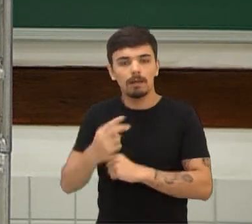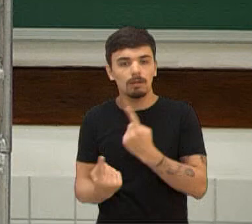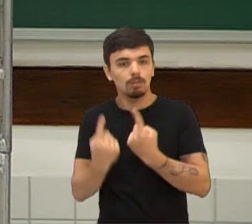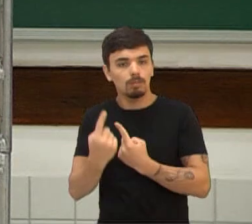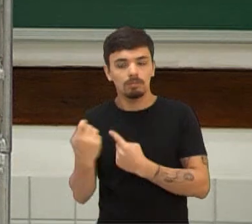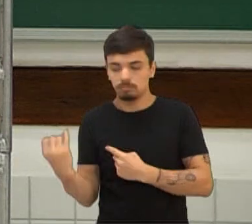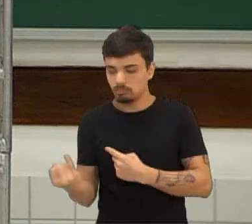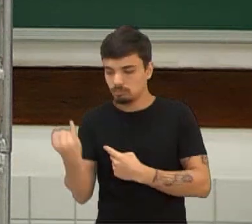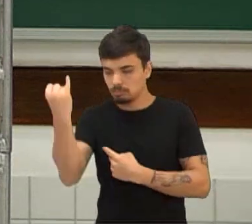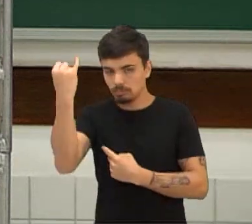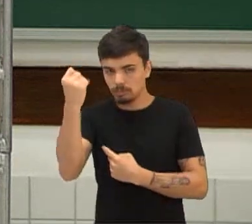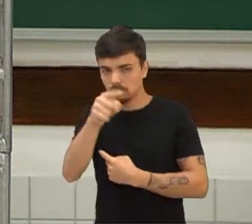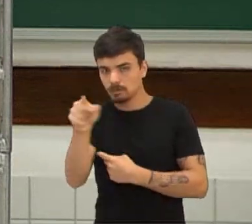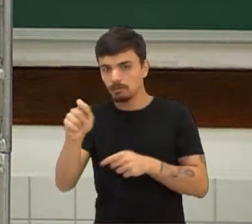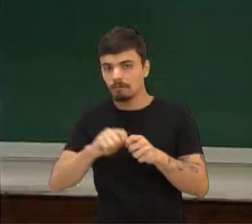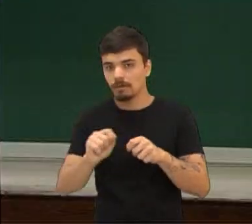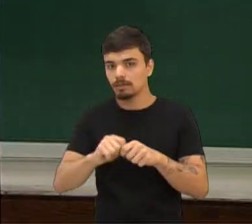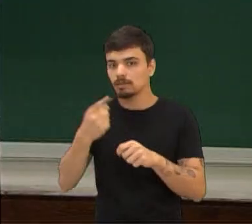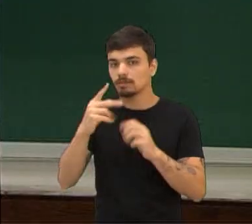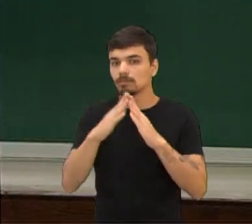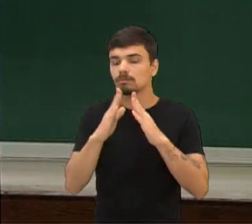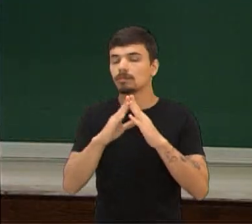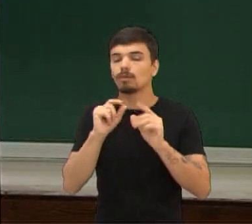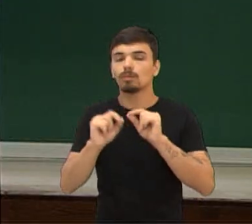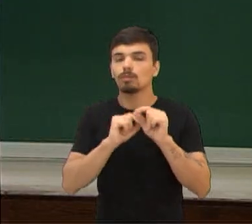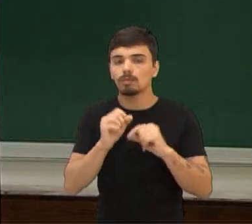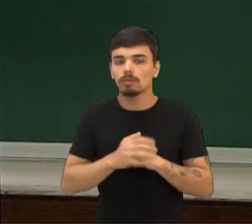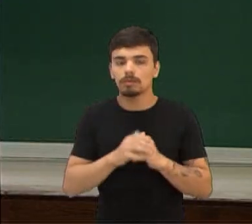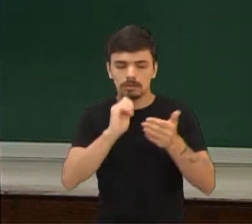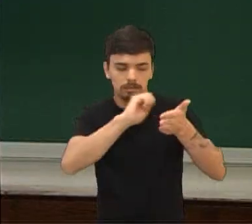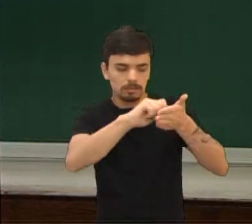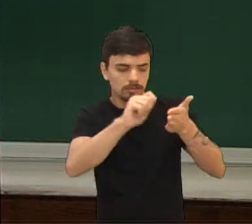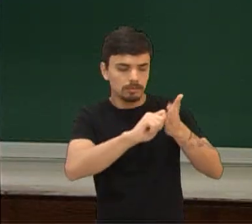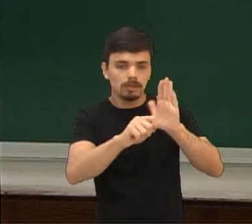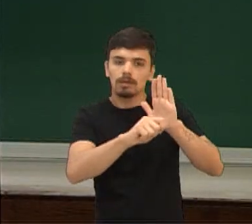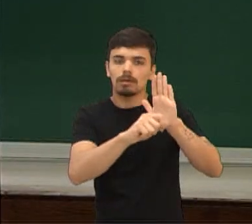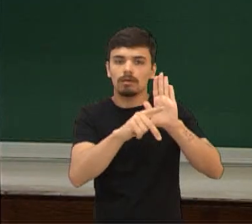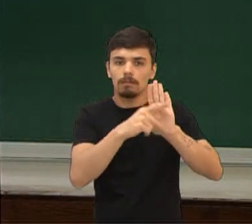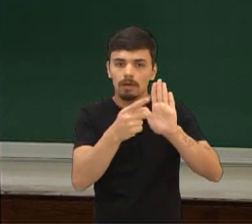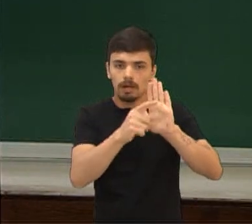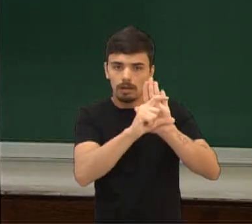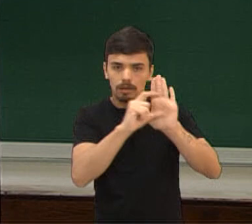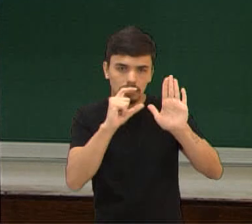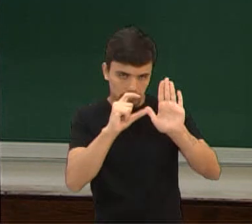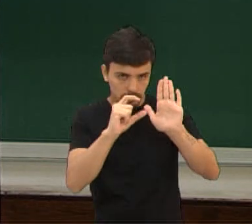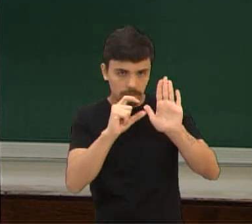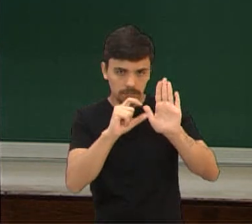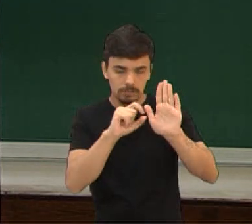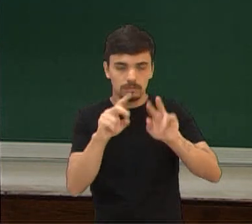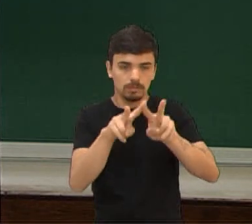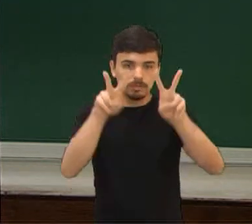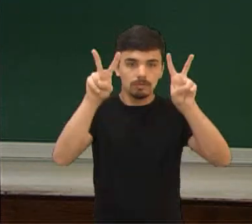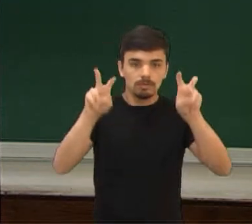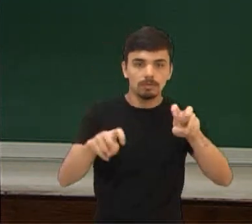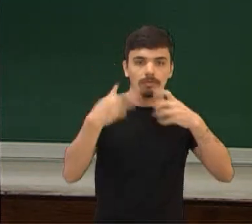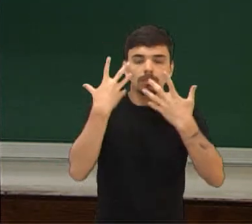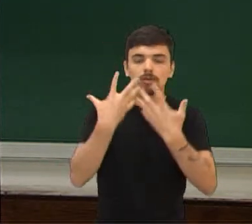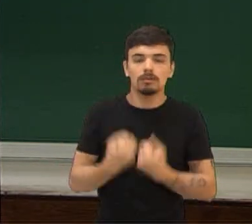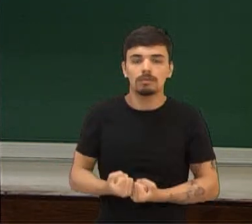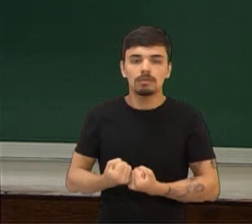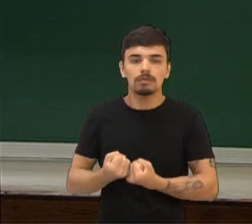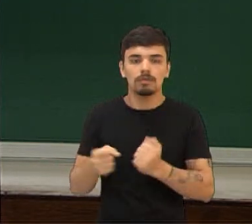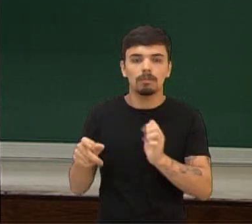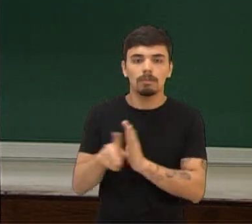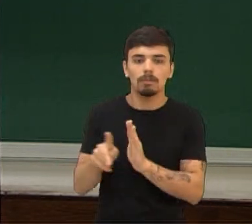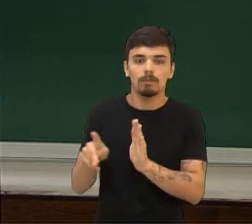importante? O que, que é importante que você faça lá em casa? Escreva um parágrafo lá no seu caderno sobre a efetivação